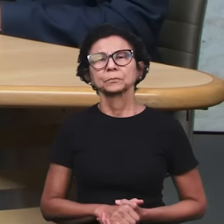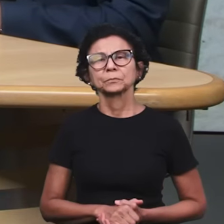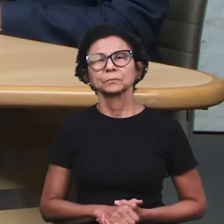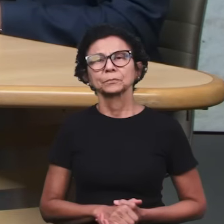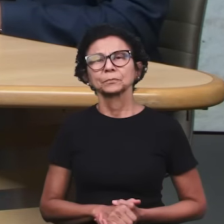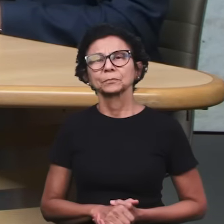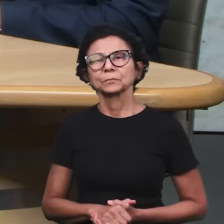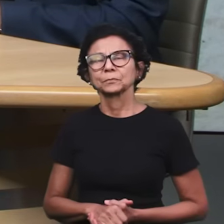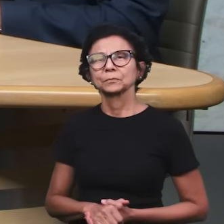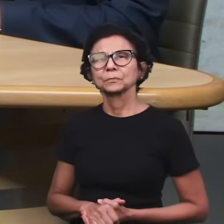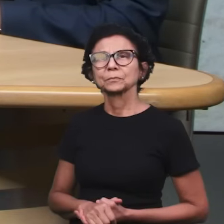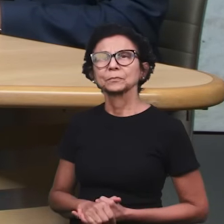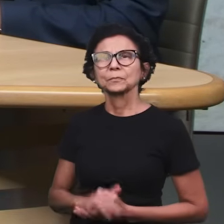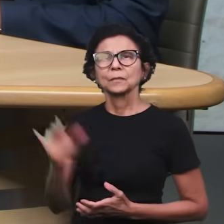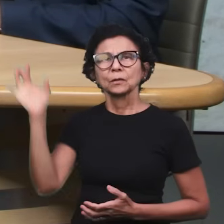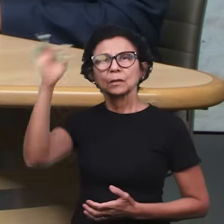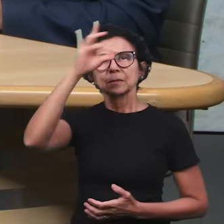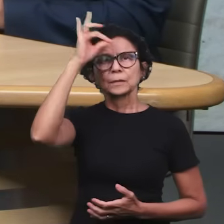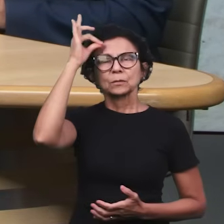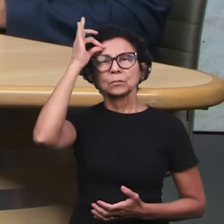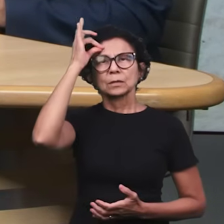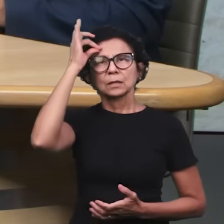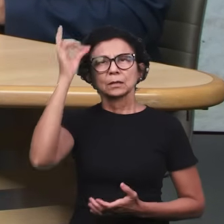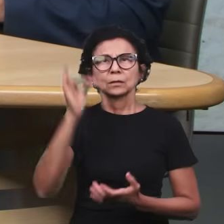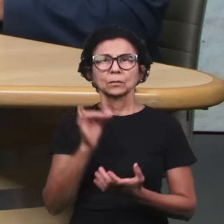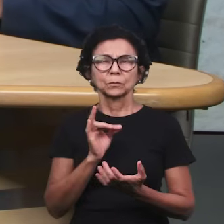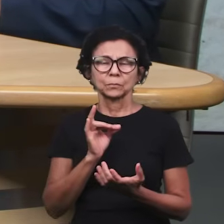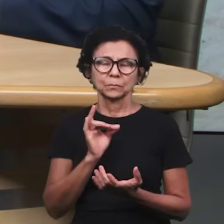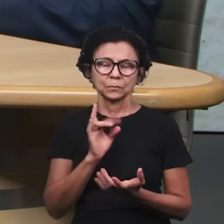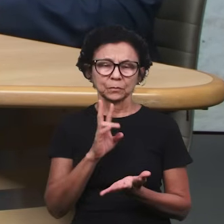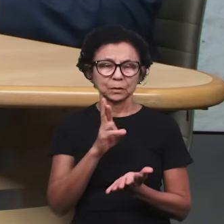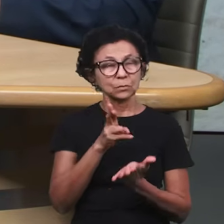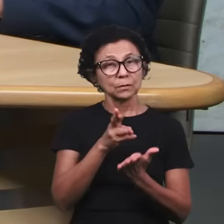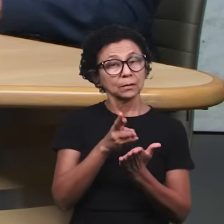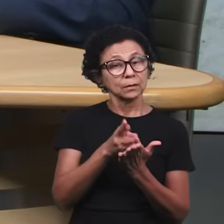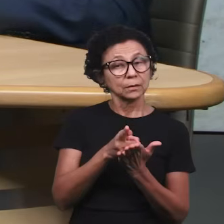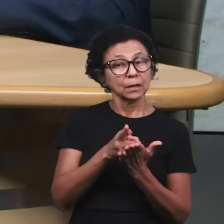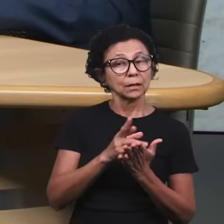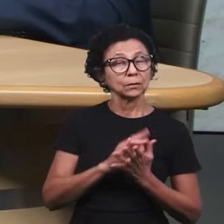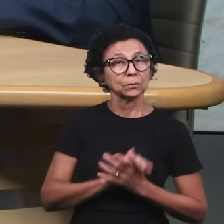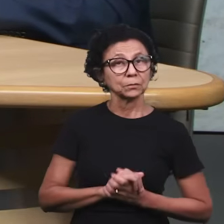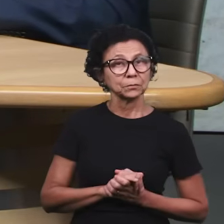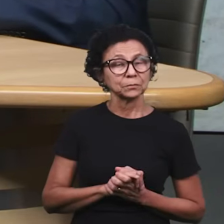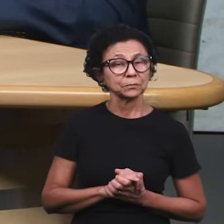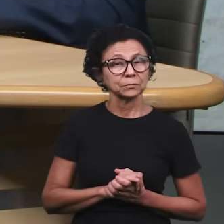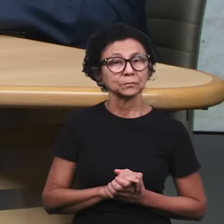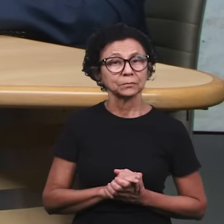Espírito. Exatamente. Eu acho muito... O fruto do Espírito, que é uma coisa que